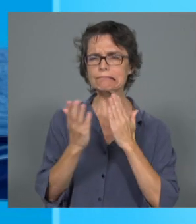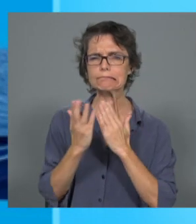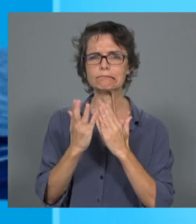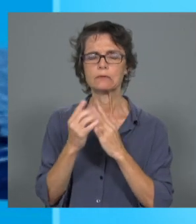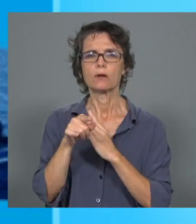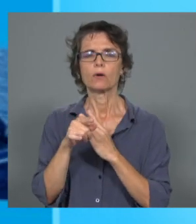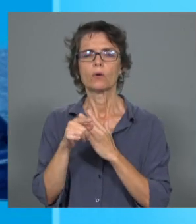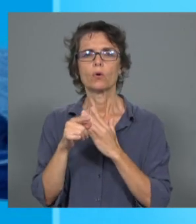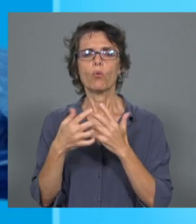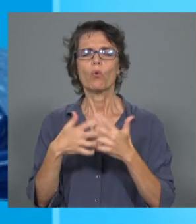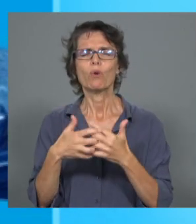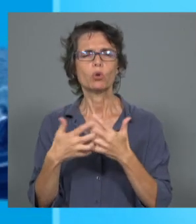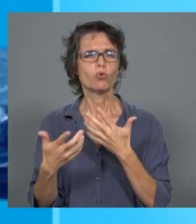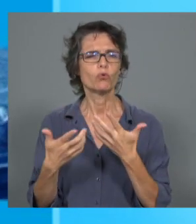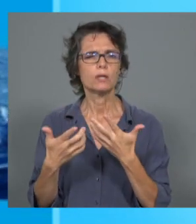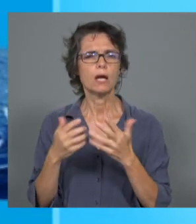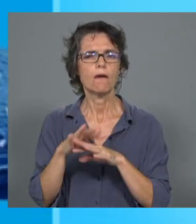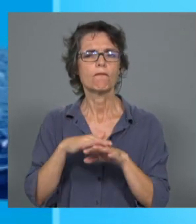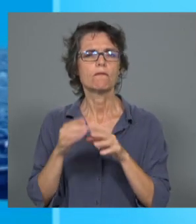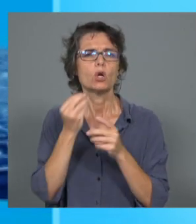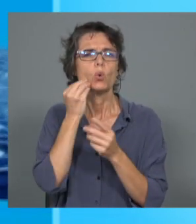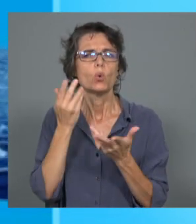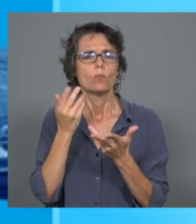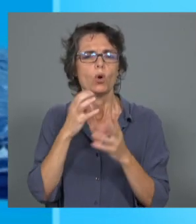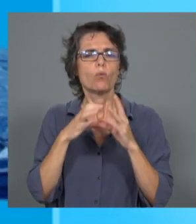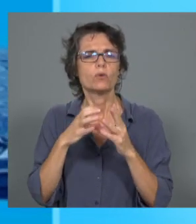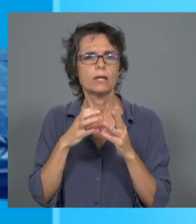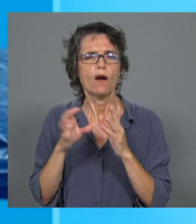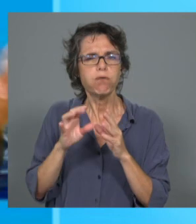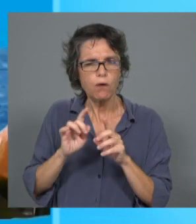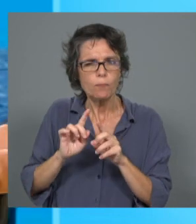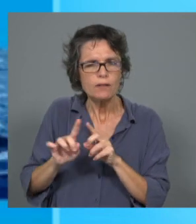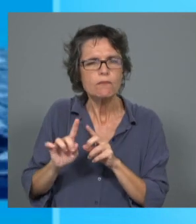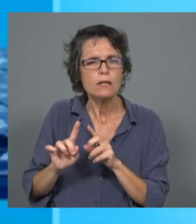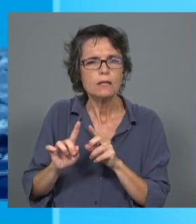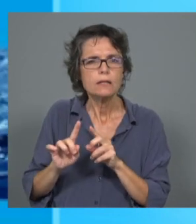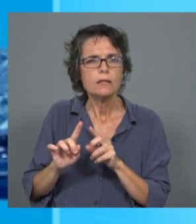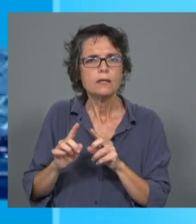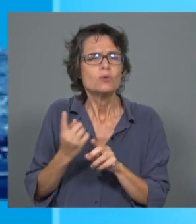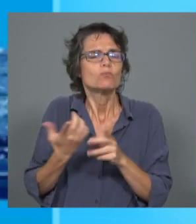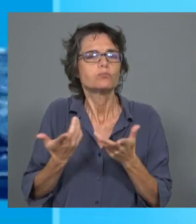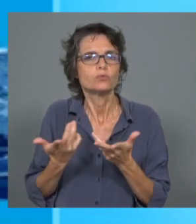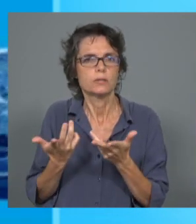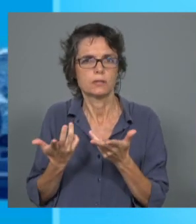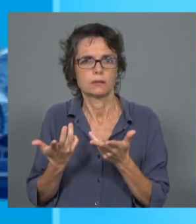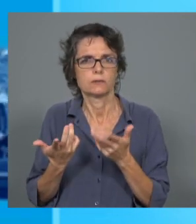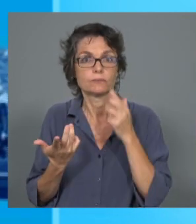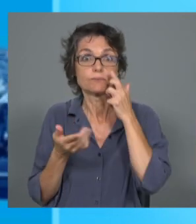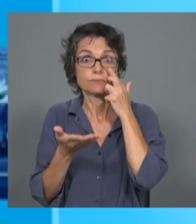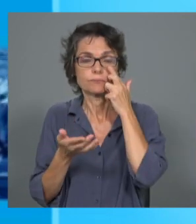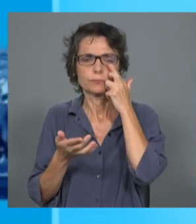uma perplexidade sobre como comunicar. E depois vimos aquelas experiências